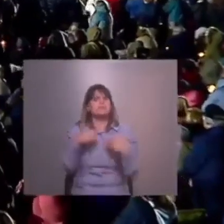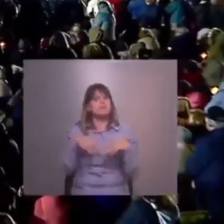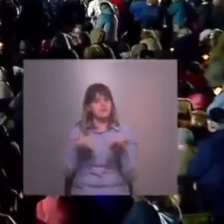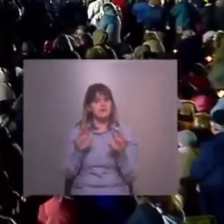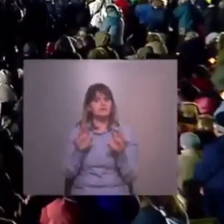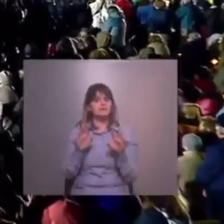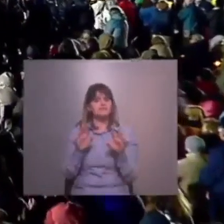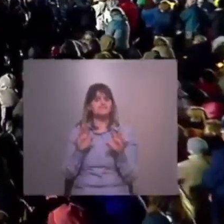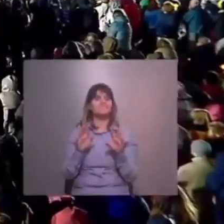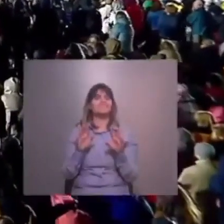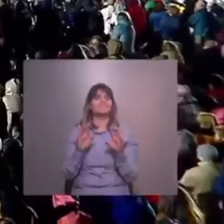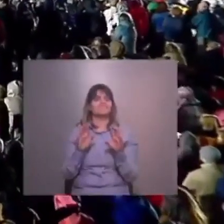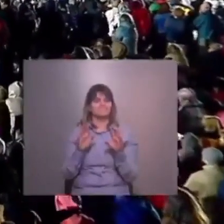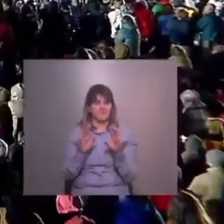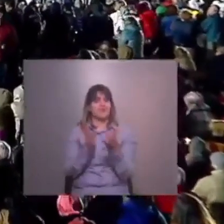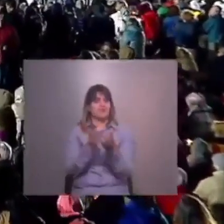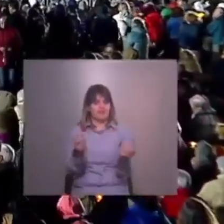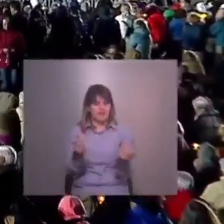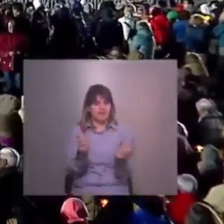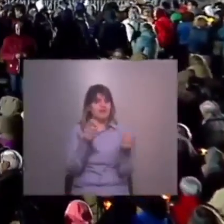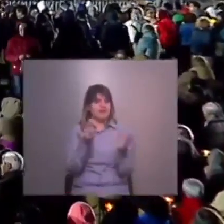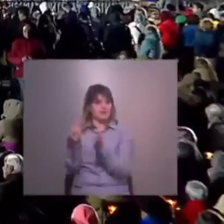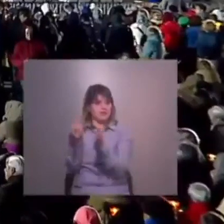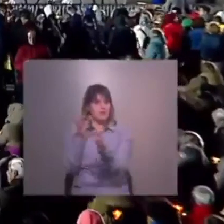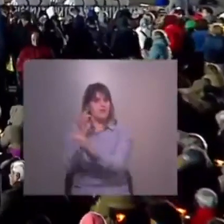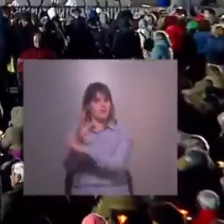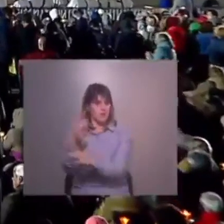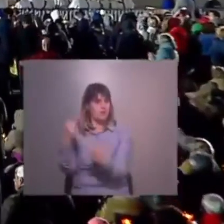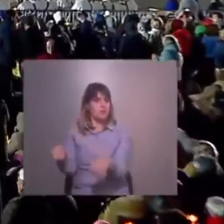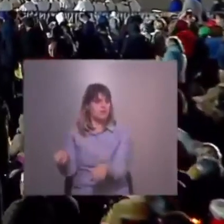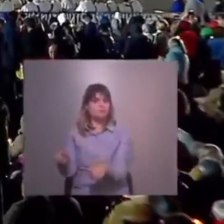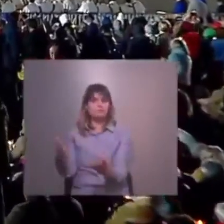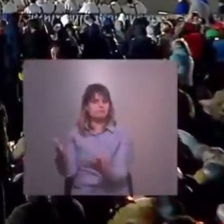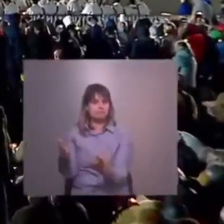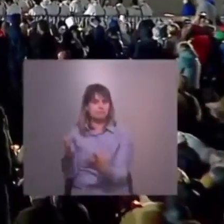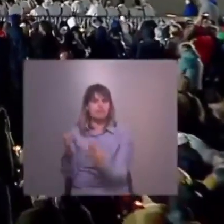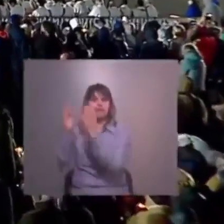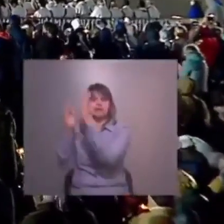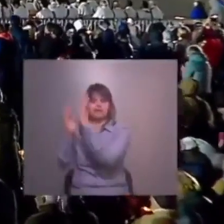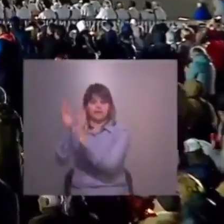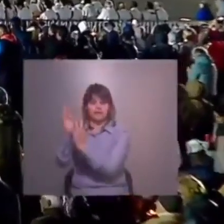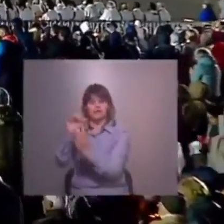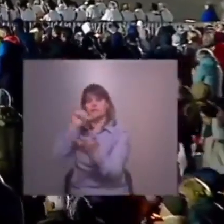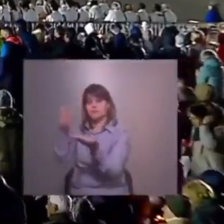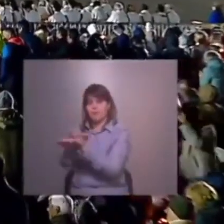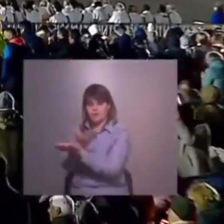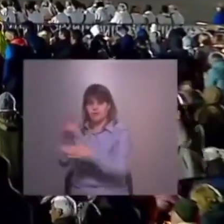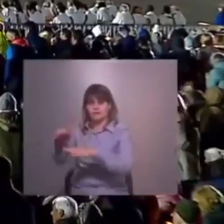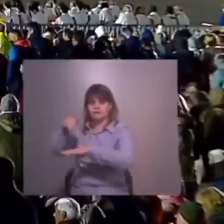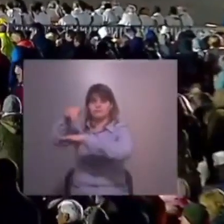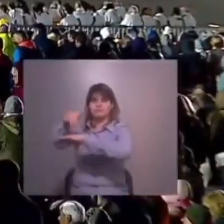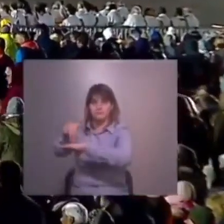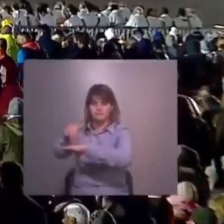Mas uma alternativa a tudo isso existe. É Cristo, morto e